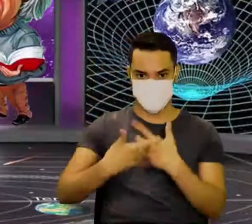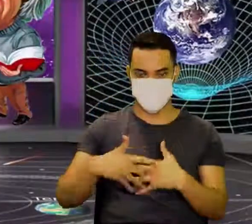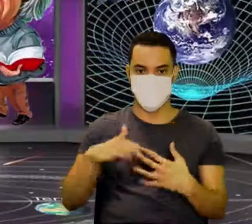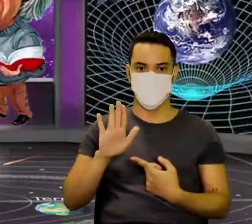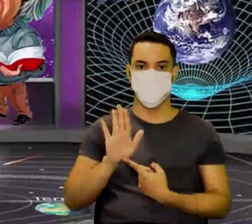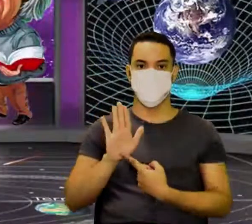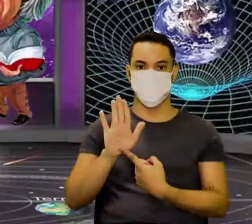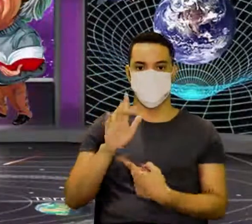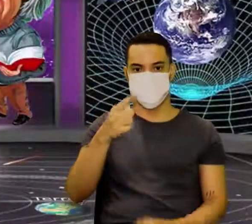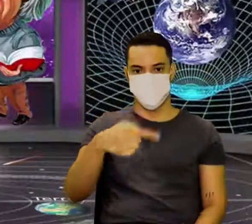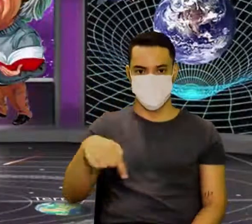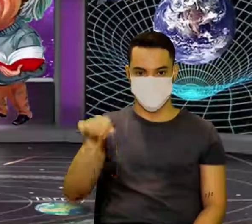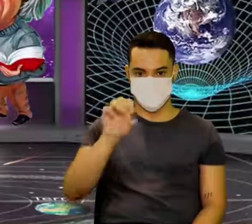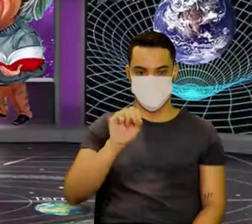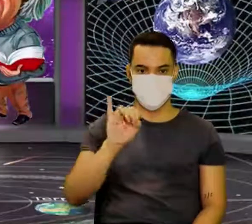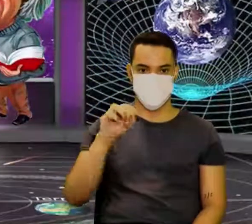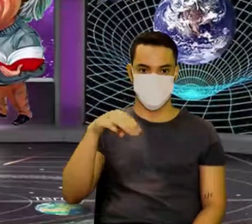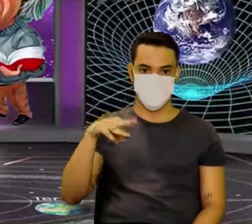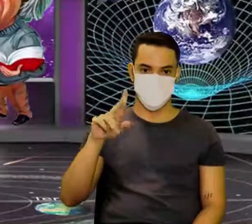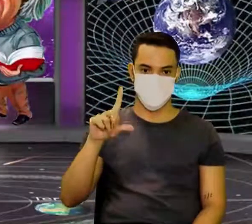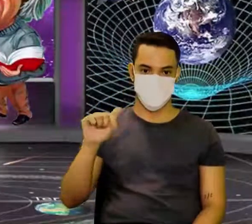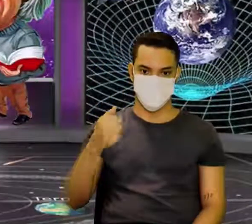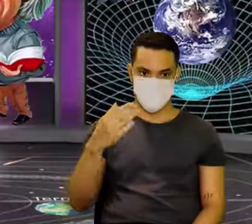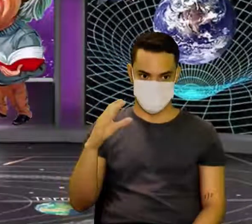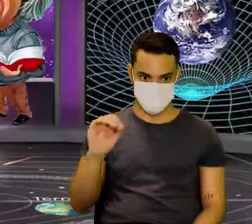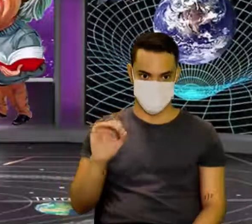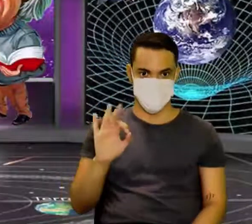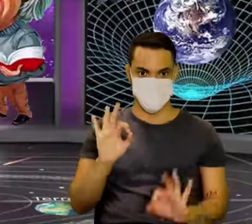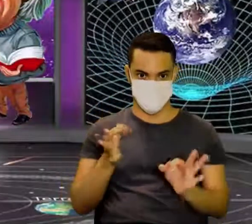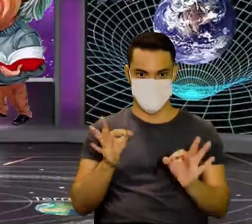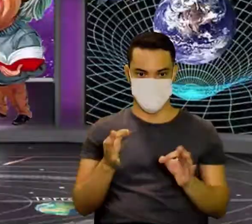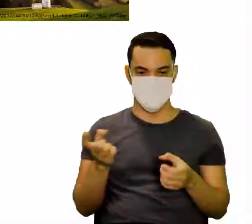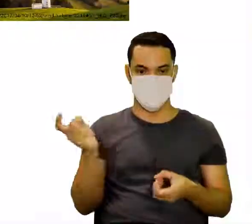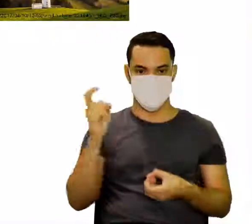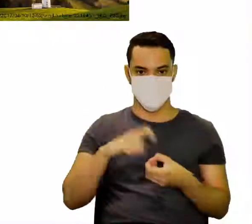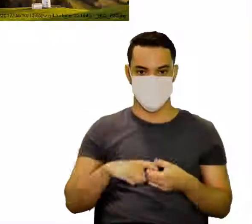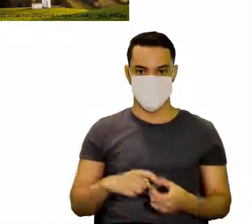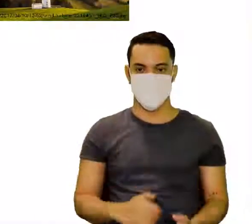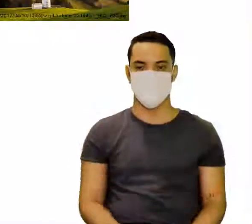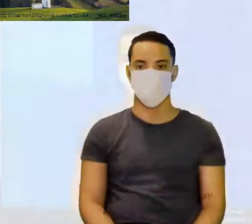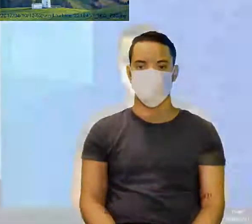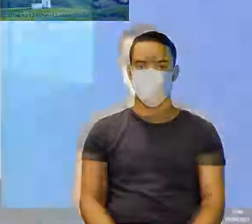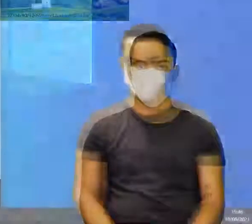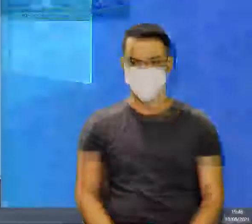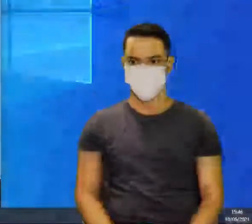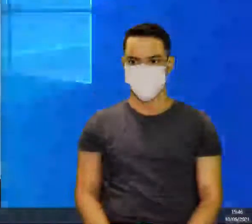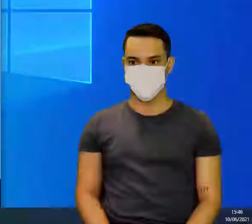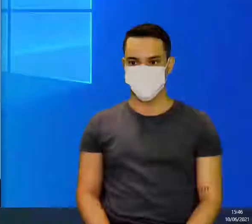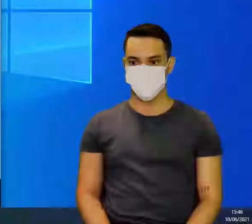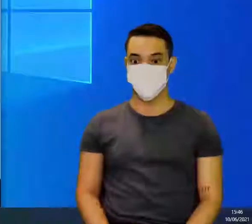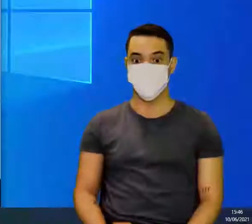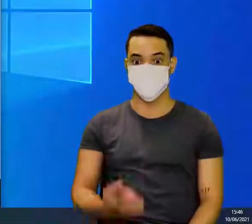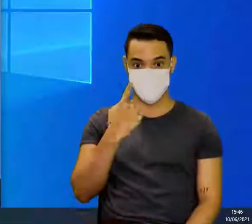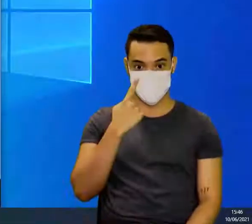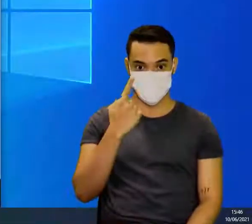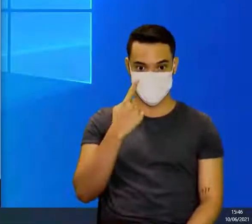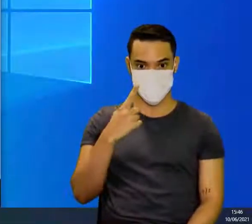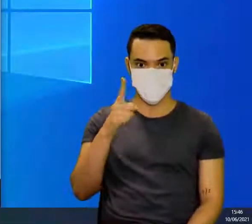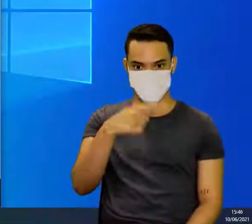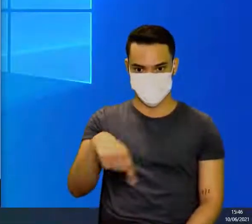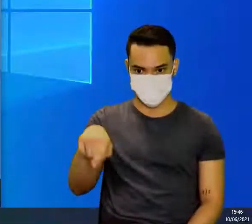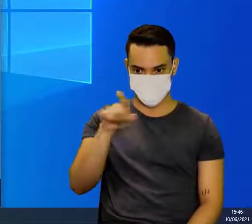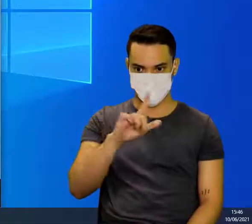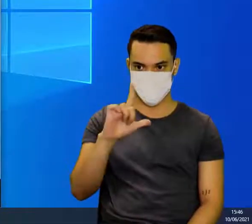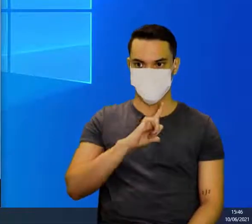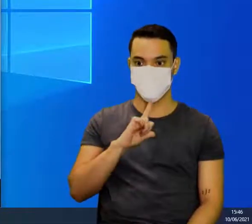aí na nossa simulação, tá bom? Vamos ali comigo, olha só. Olha só, pessoal, aqui é o